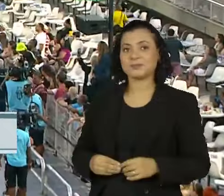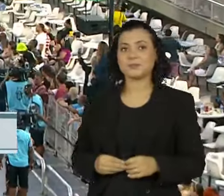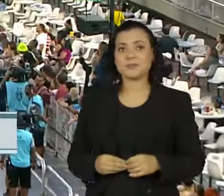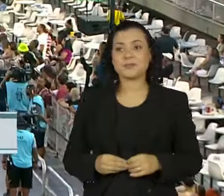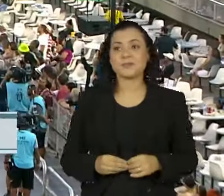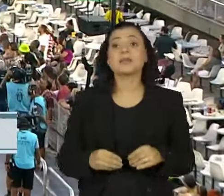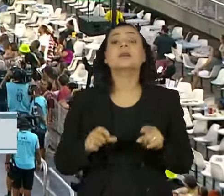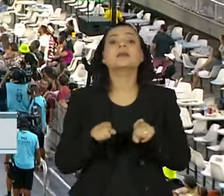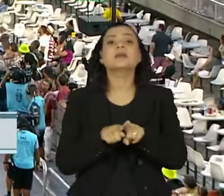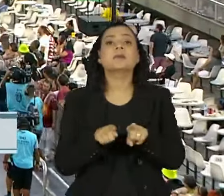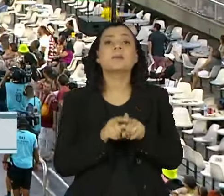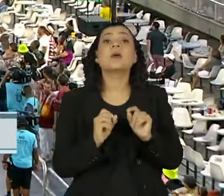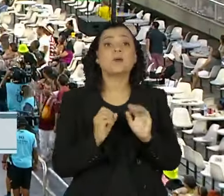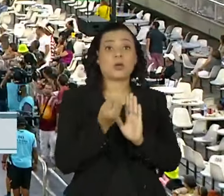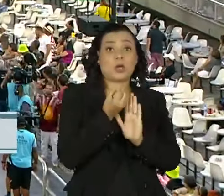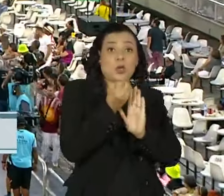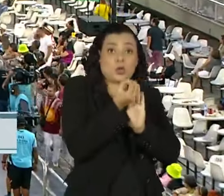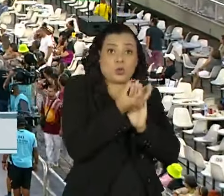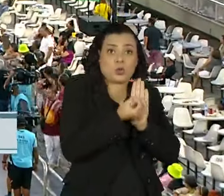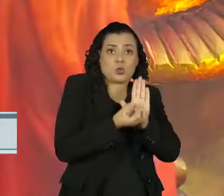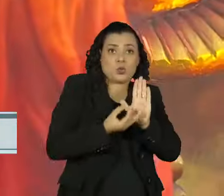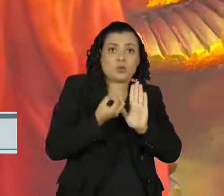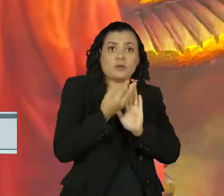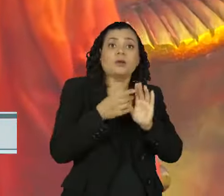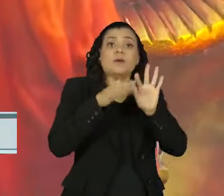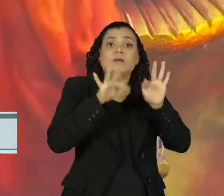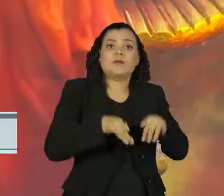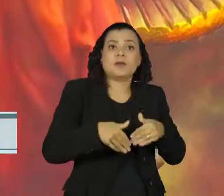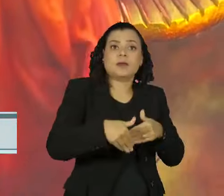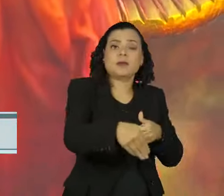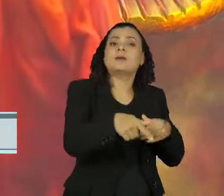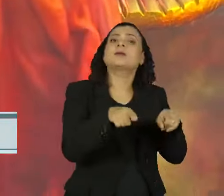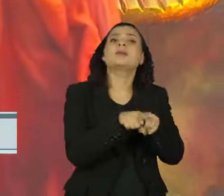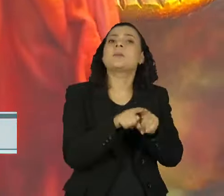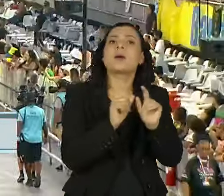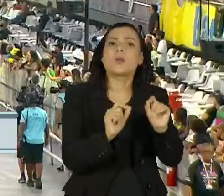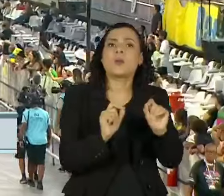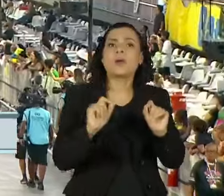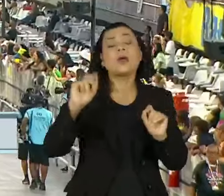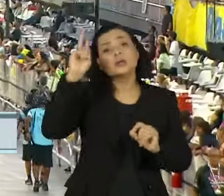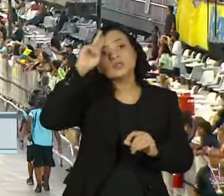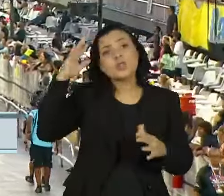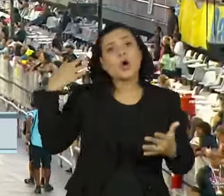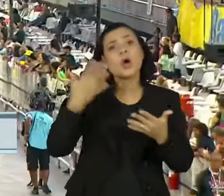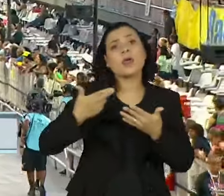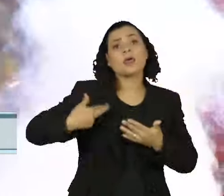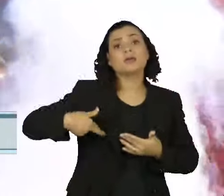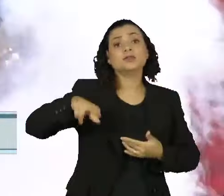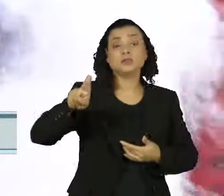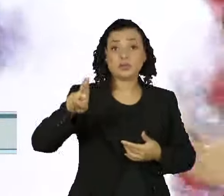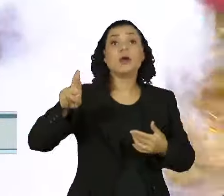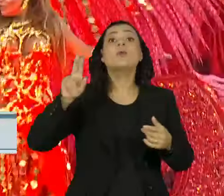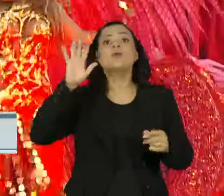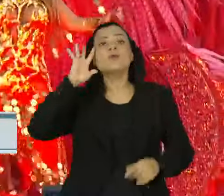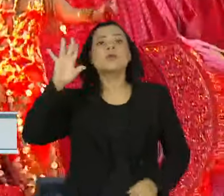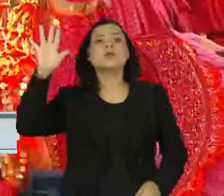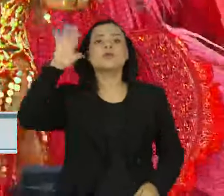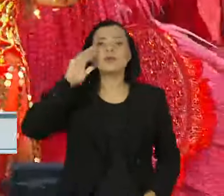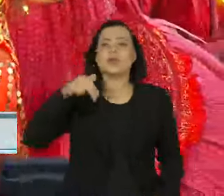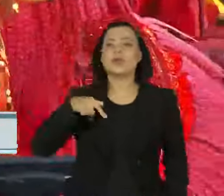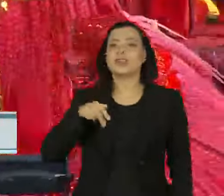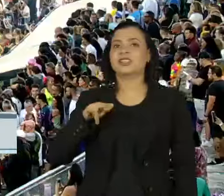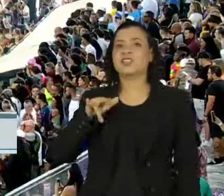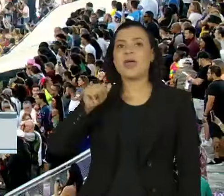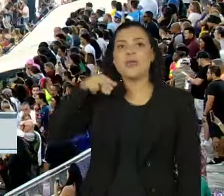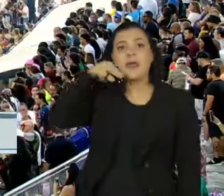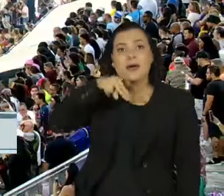Acadêmicos do Tucuruvi encerrou a madrugada de desfiles. A agremiação escolheu contar a história da religião e filosofia nigeriana, Ifá, em